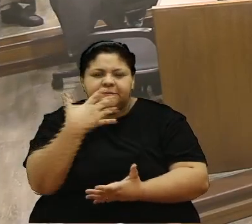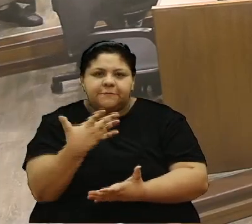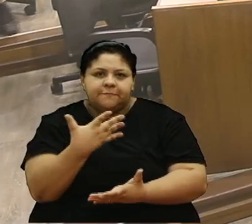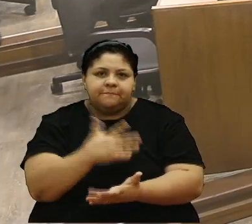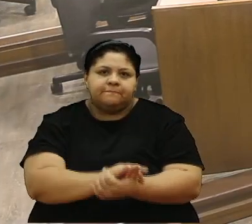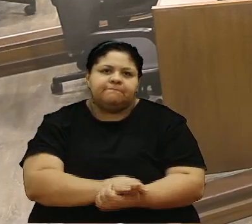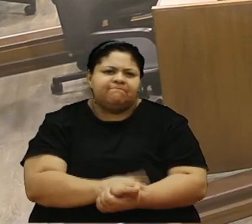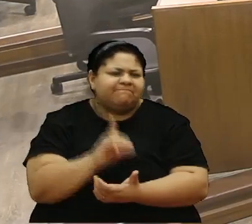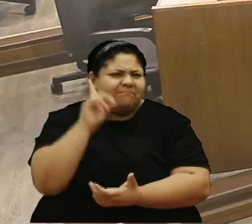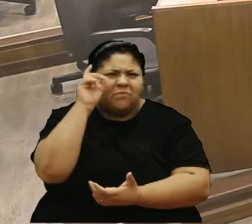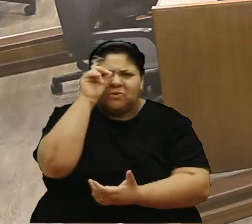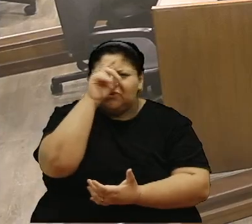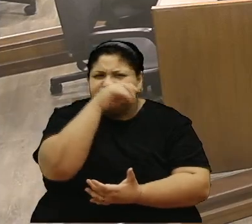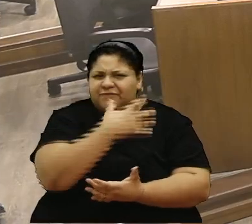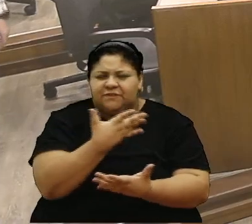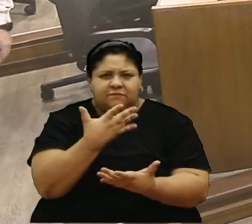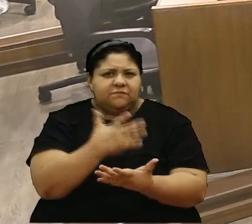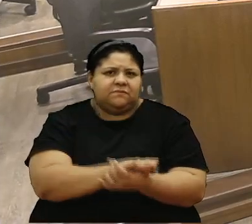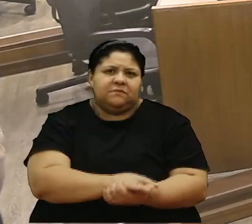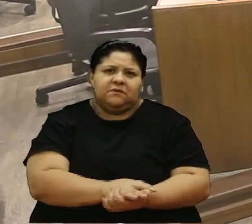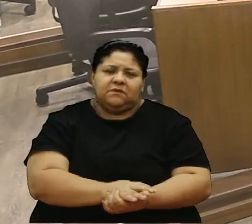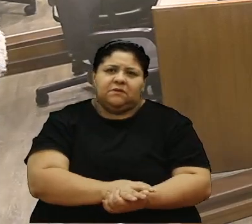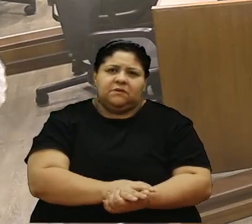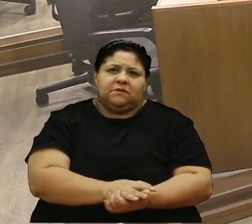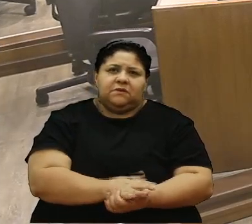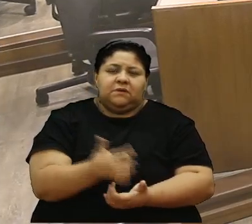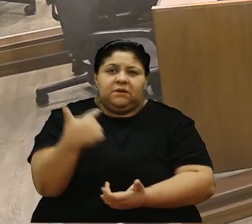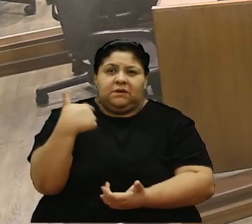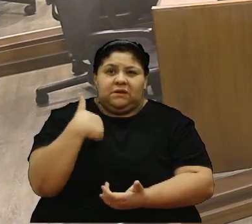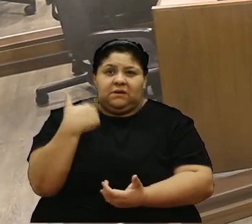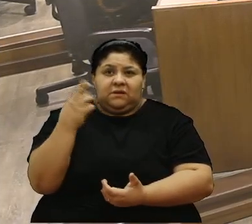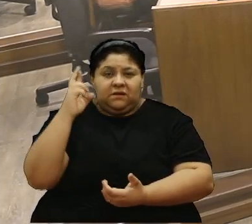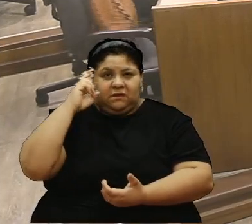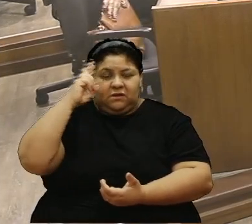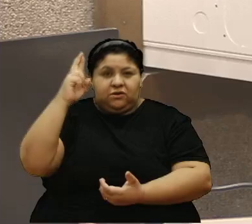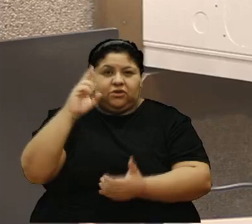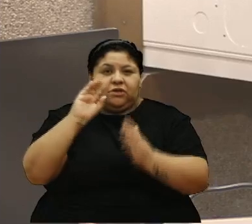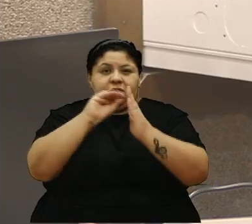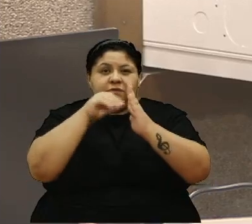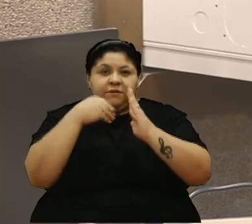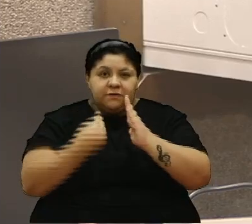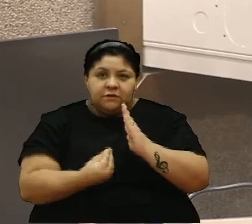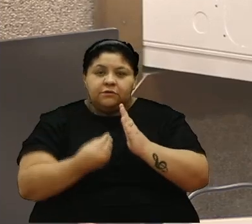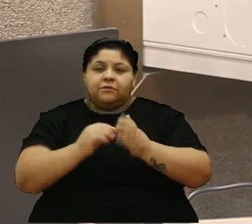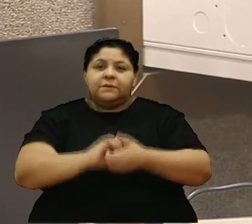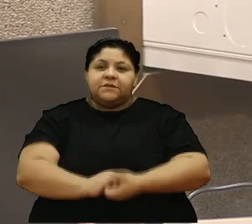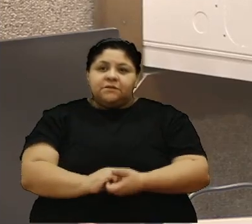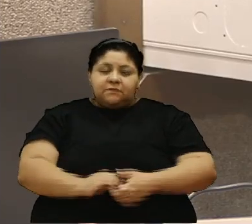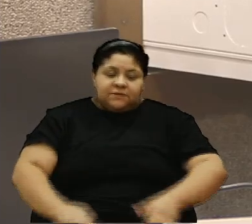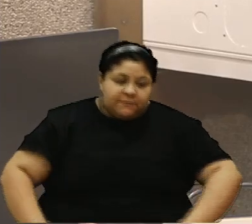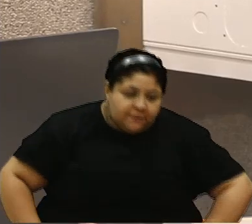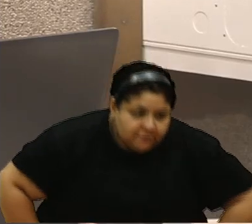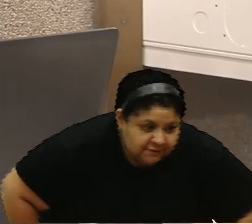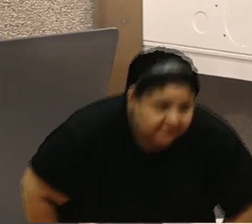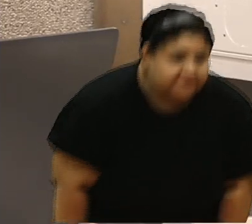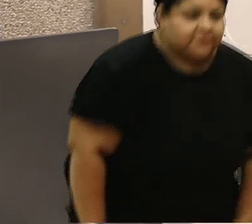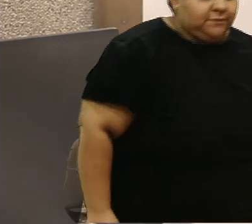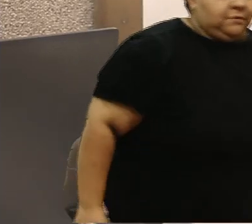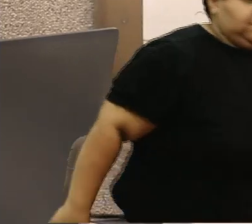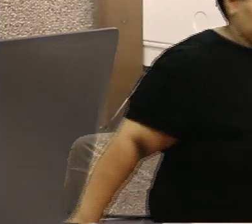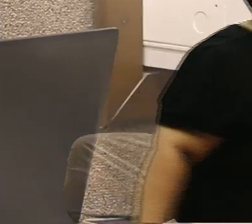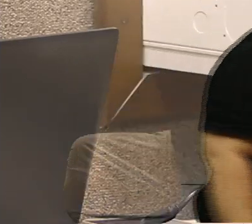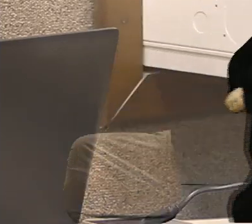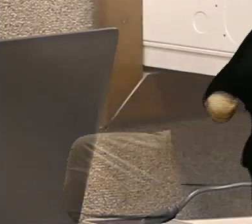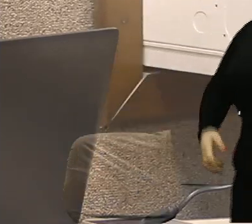Exatamente. Complicadíssima, né? Eu, enquanto diretor do SAMAI, também participei